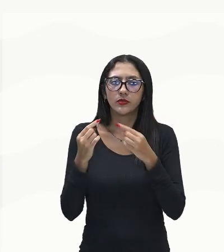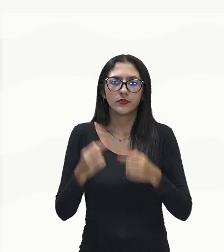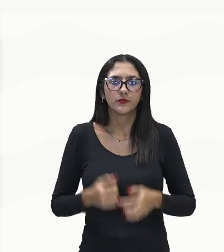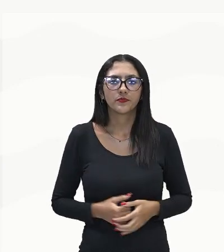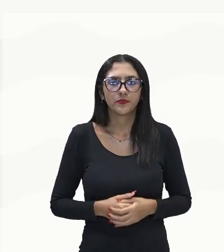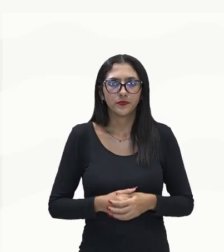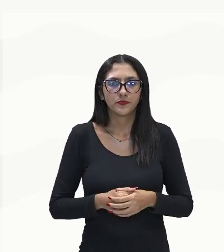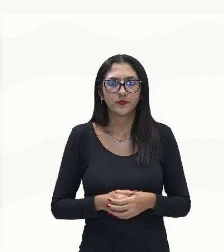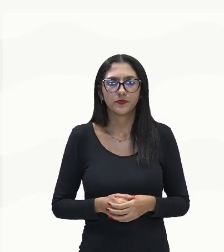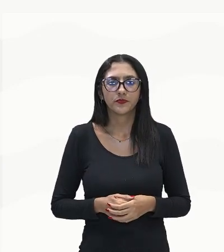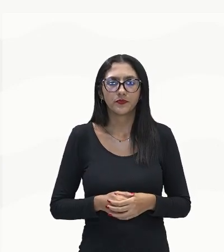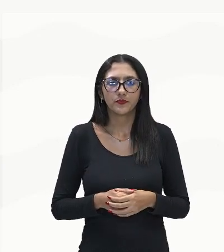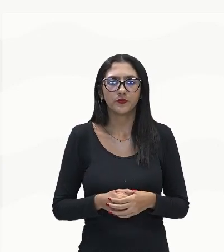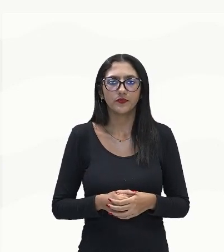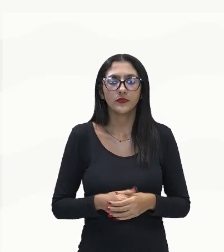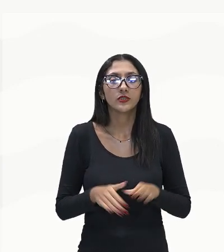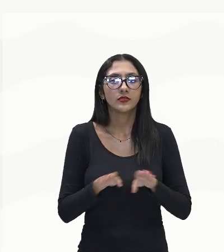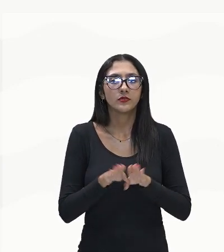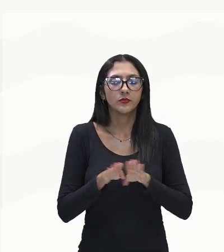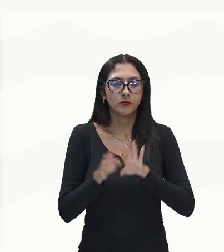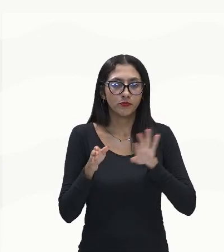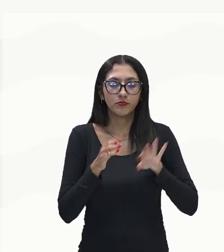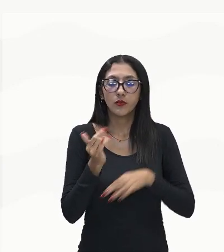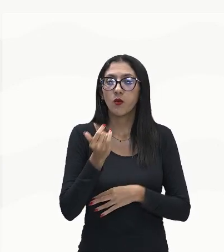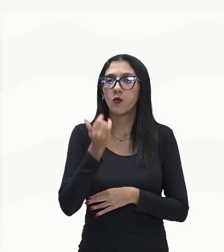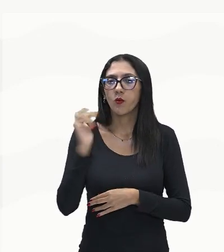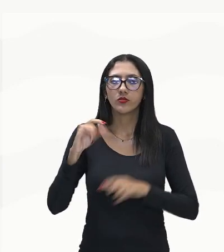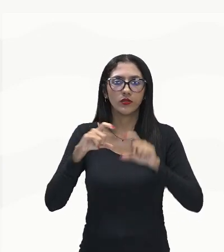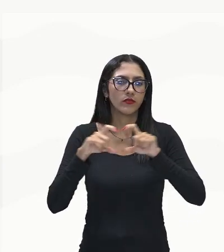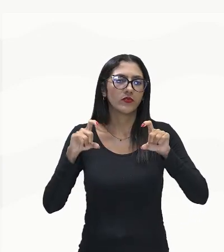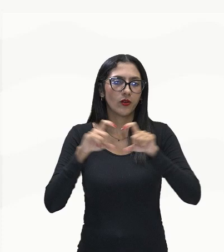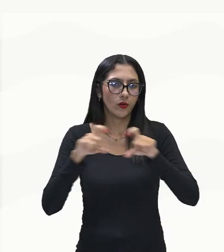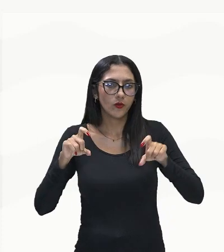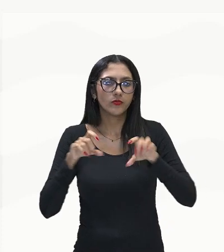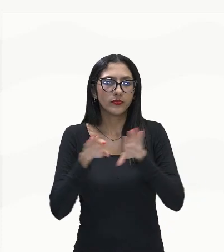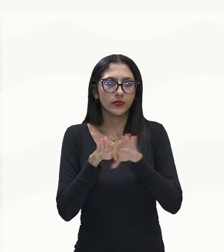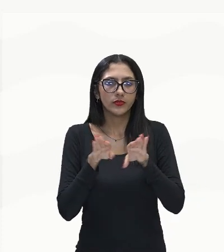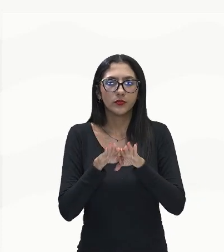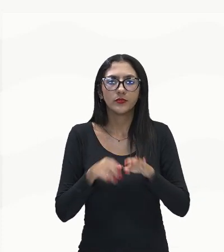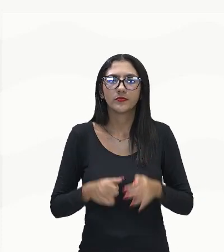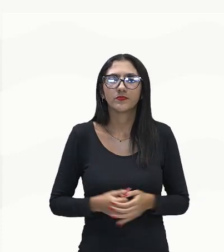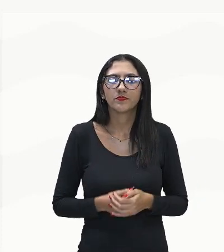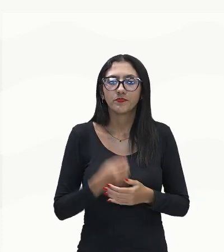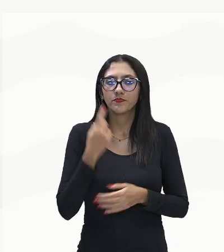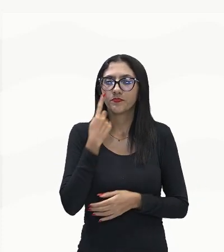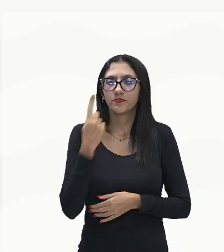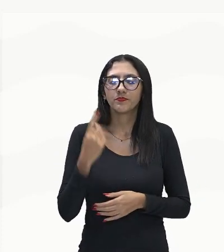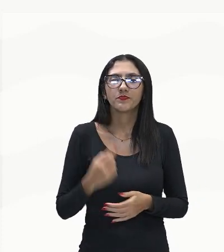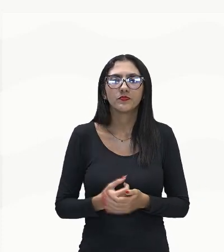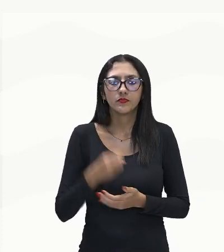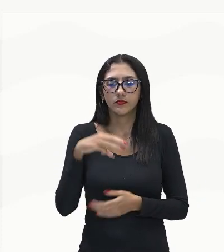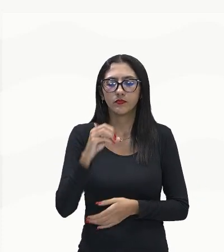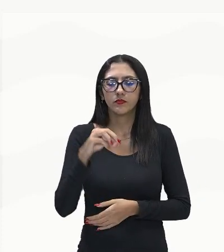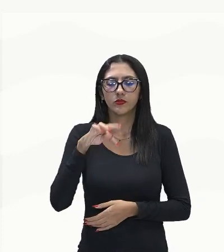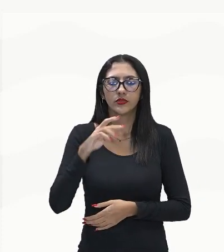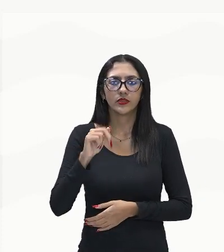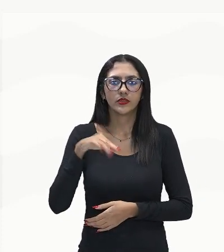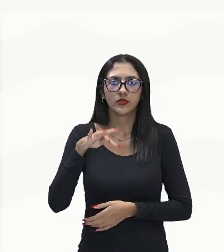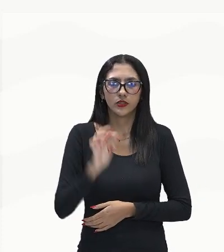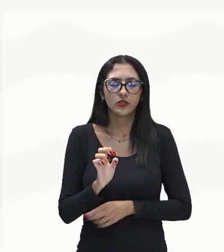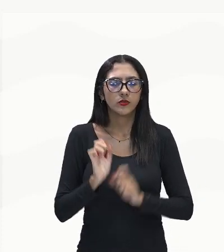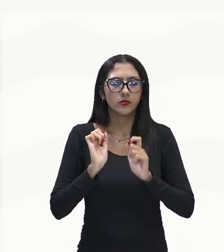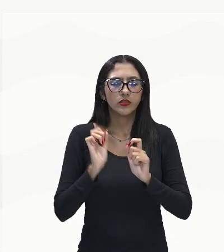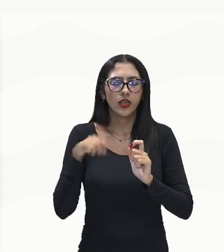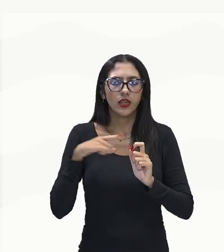aqui uma forma muito importante que já foi citada anteriormente, que é justamente o montante. Como a gente explicou antes,